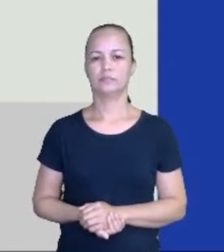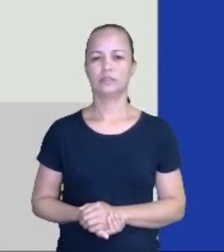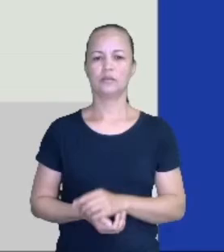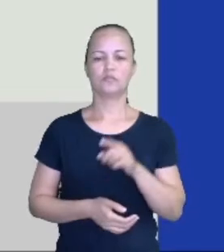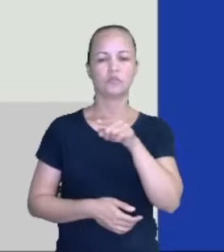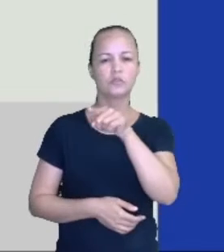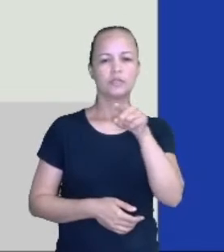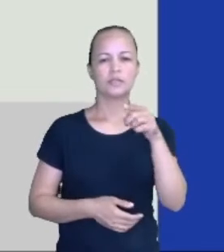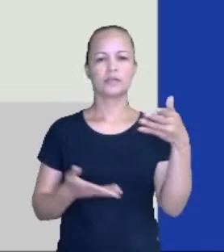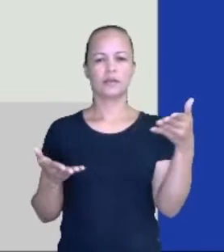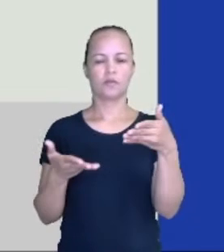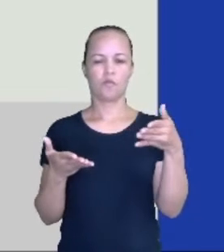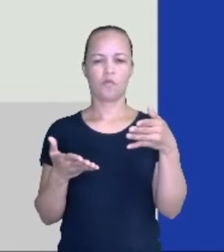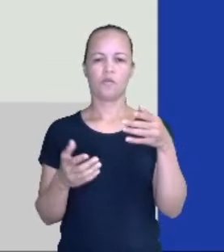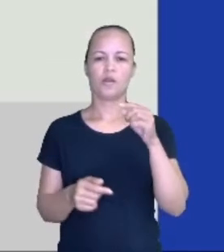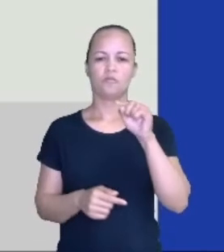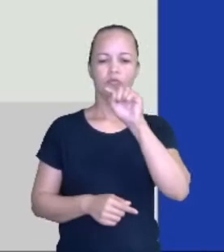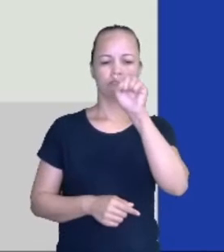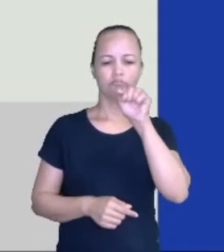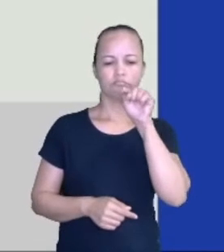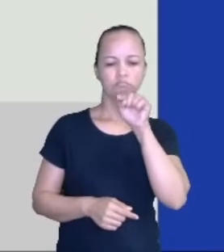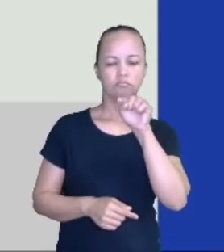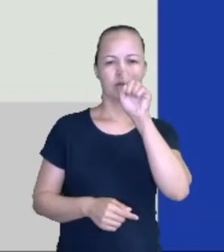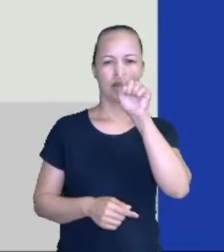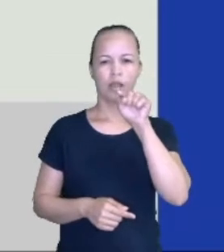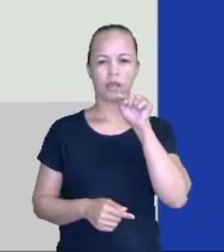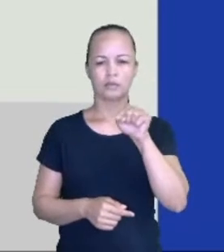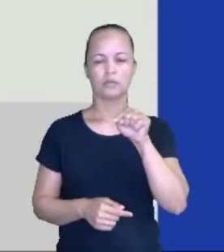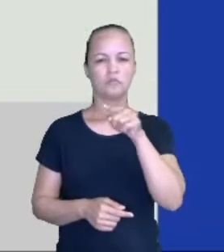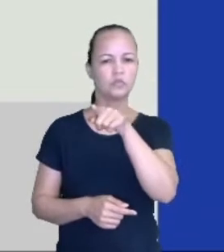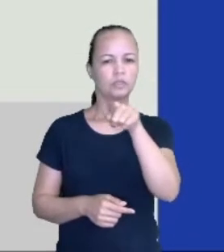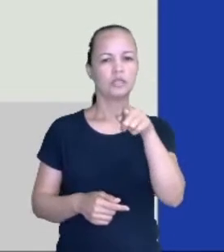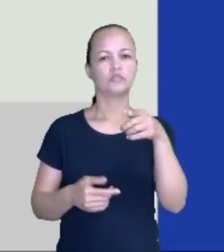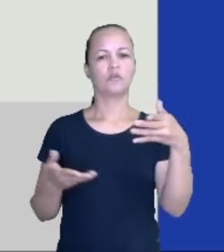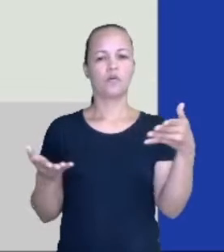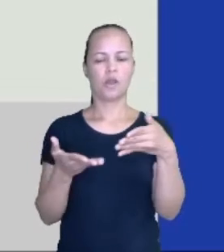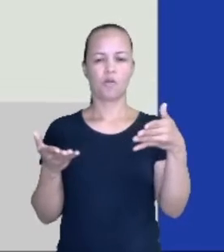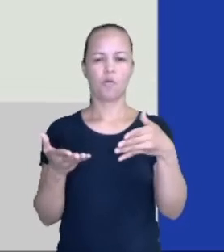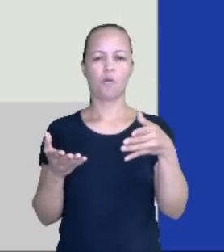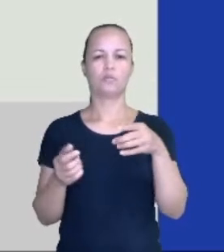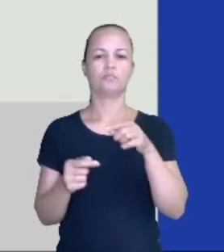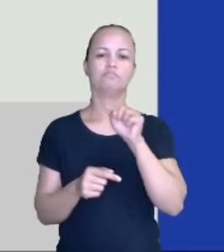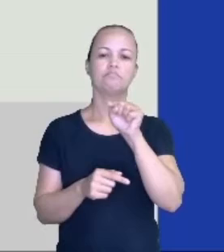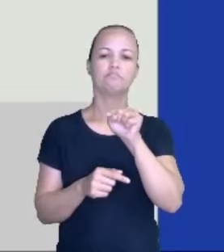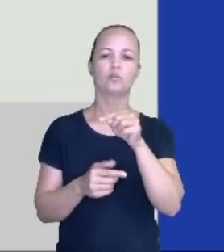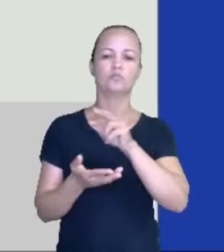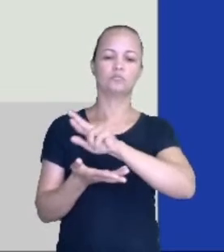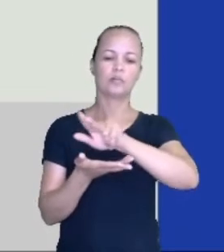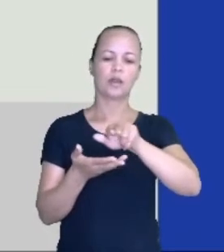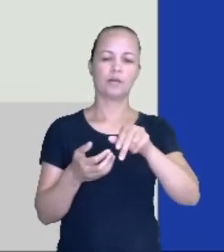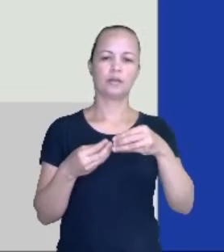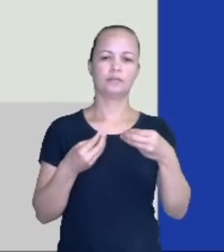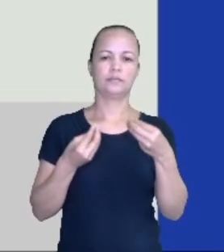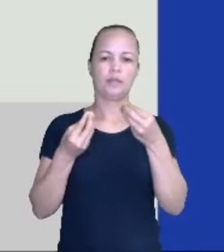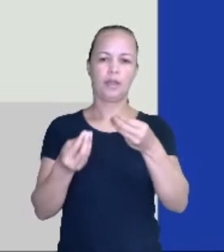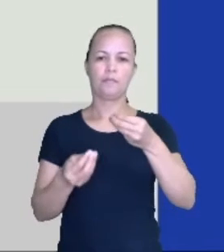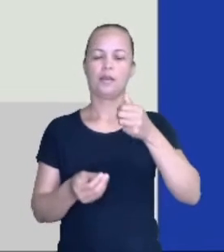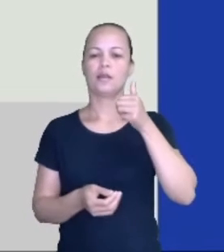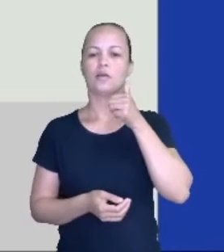Vocês agora vão pontuar para ficar para o neto, tá certo? Sétimo ano, vamos lá.